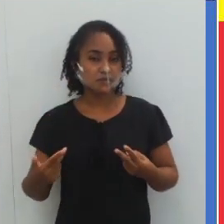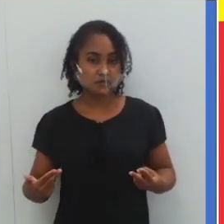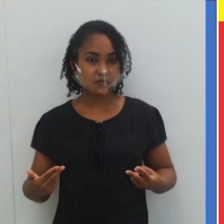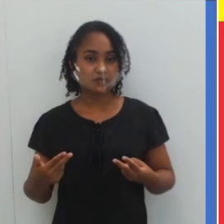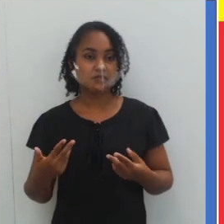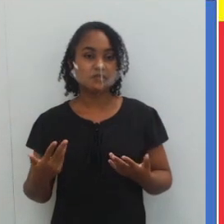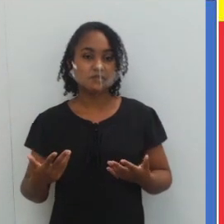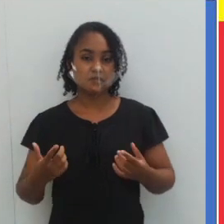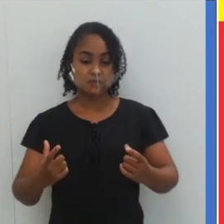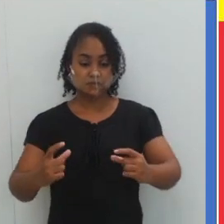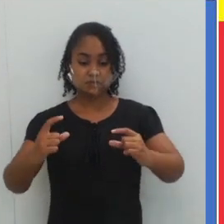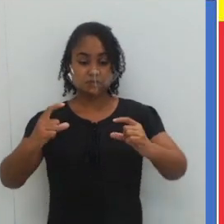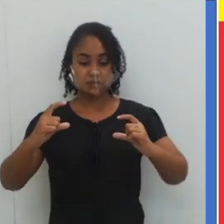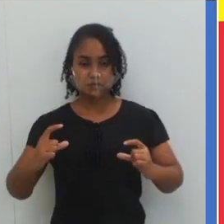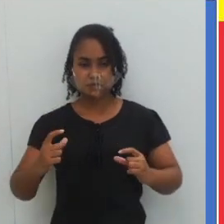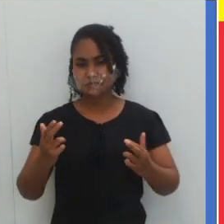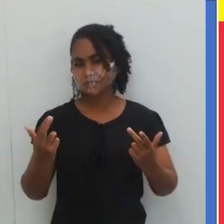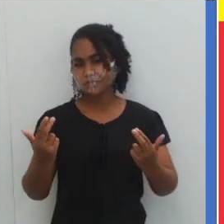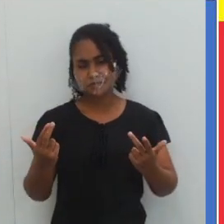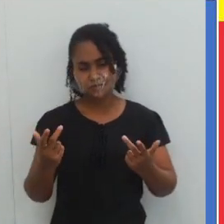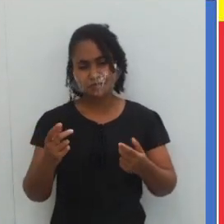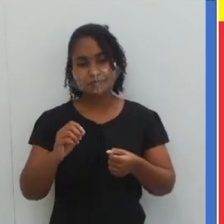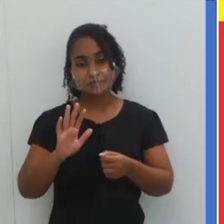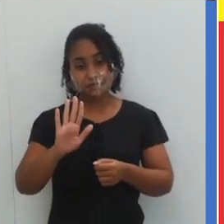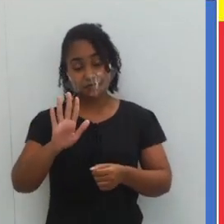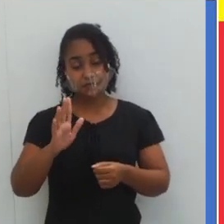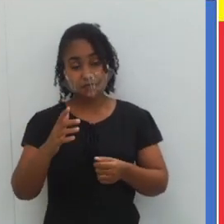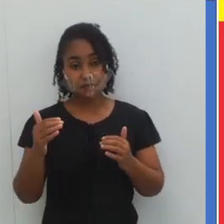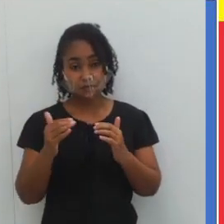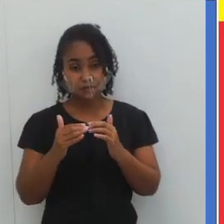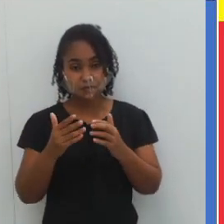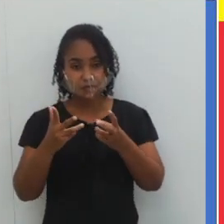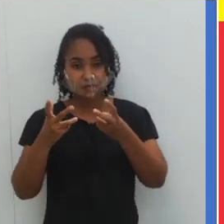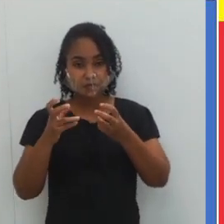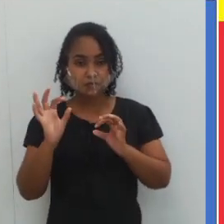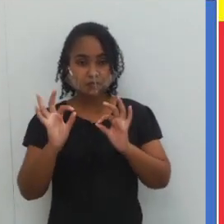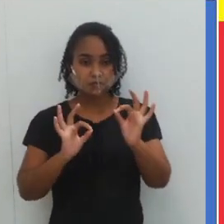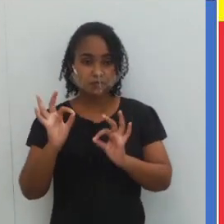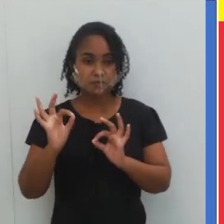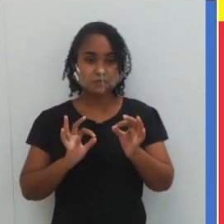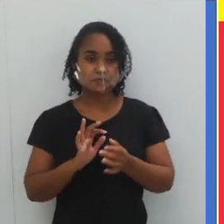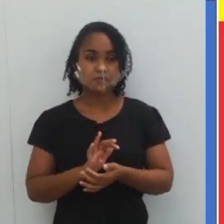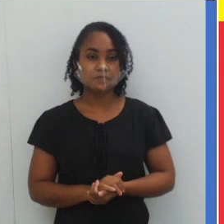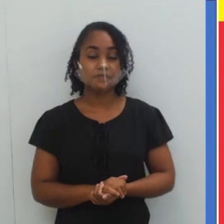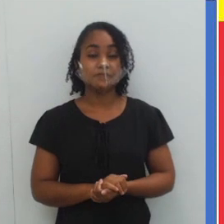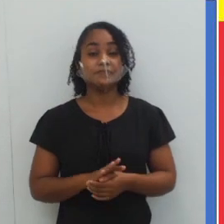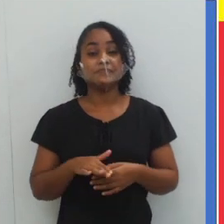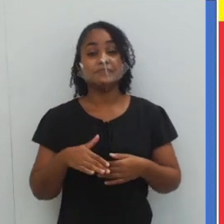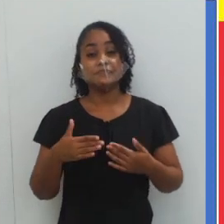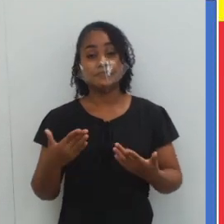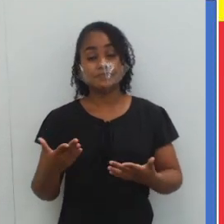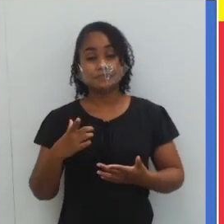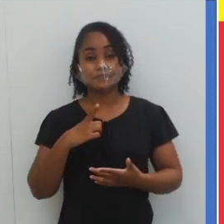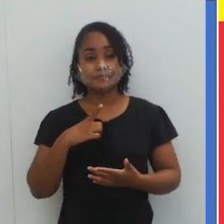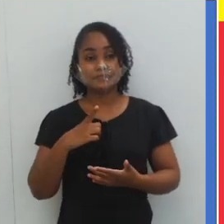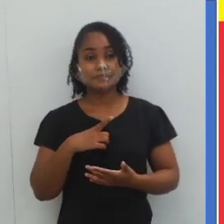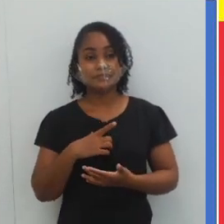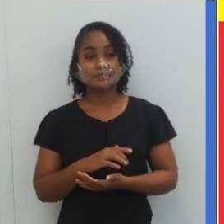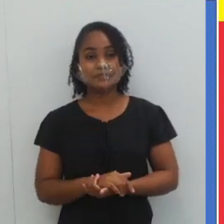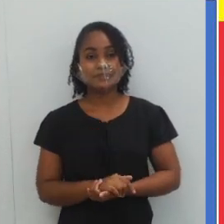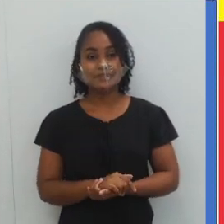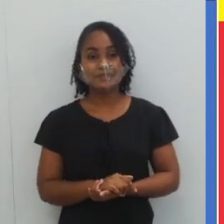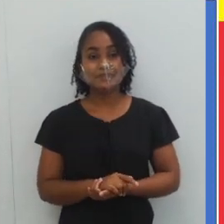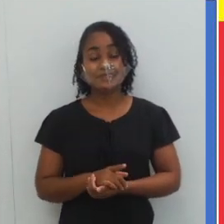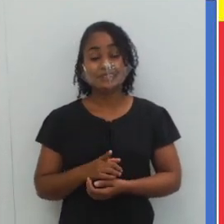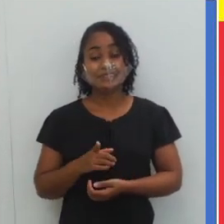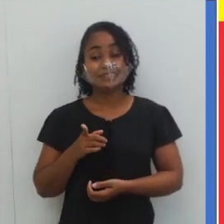ação. E na sequência embaixo, a mesma coisa. Então, vamos conferir como fica. Vejam só.